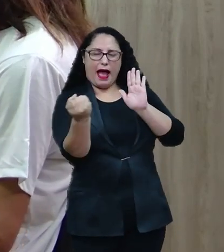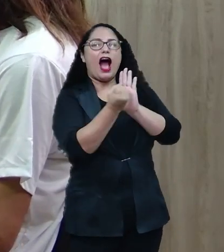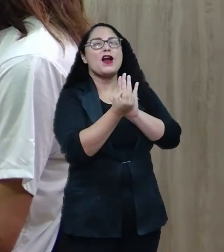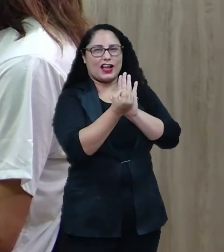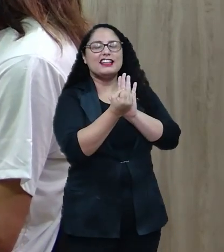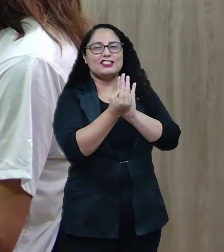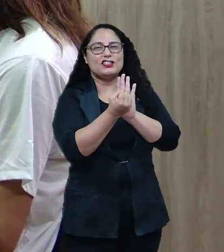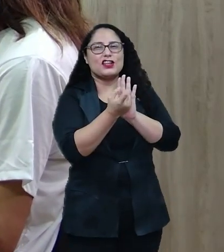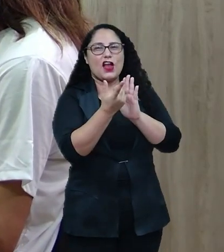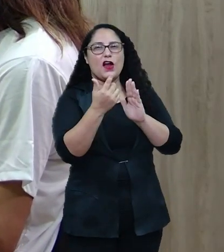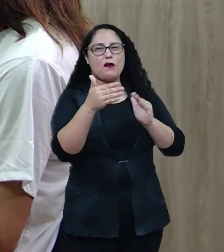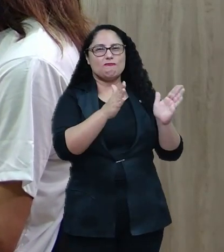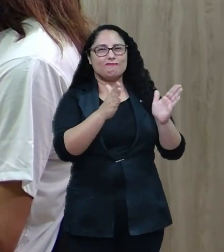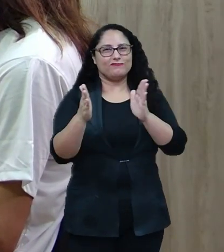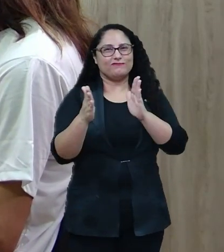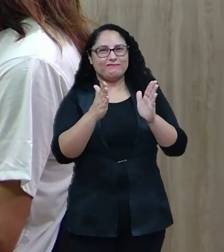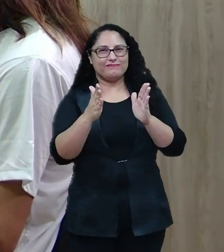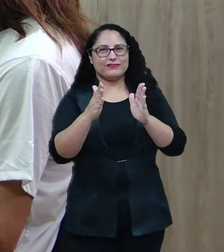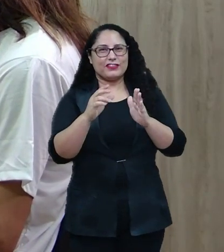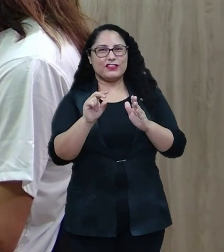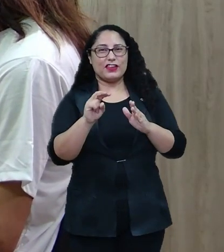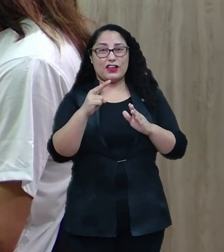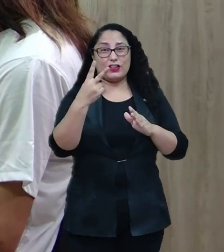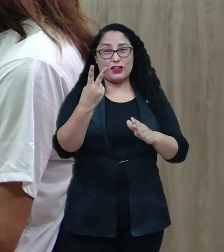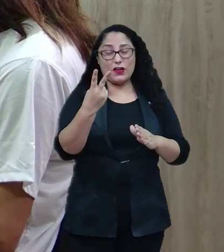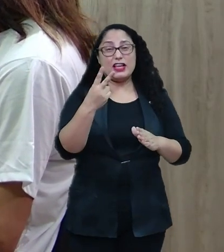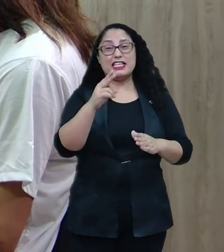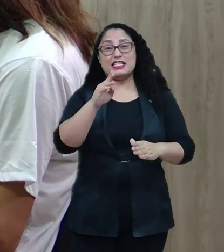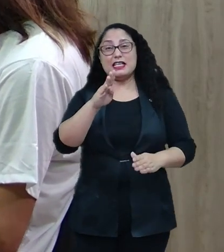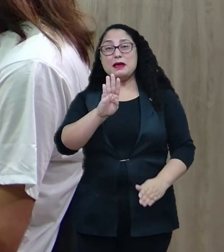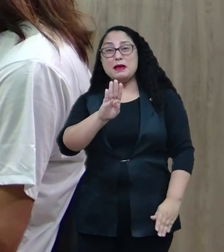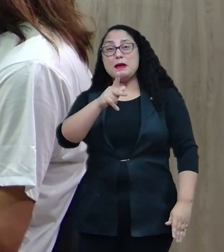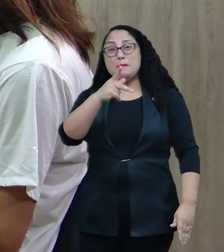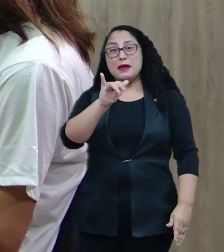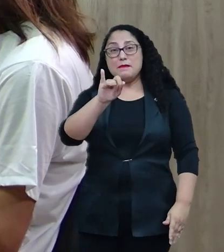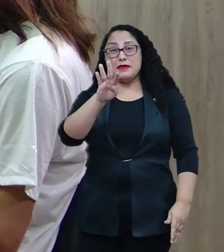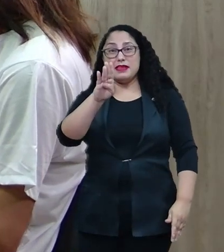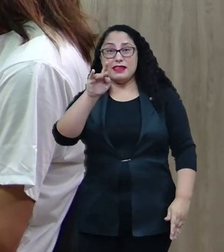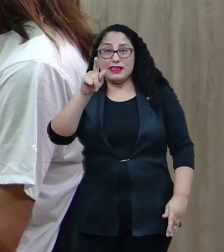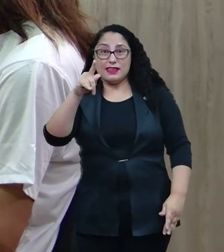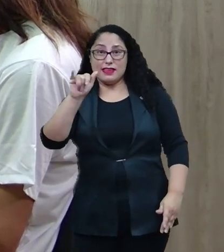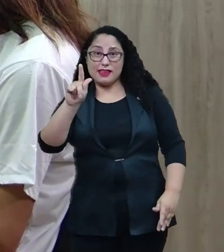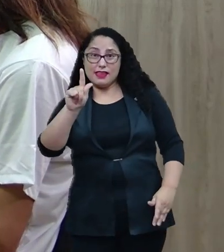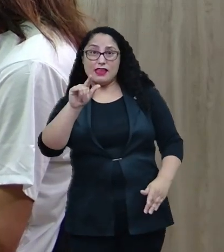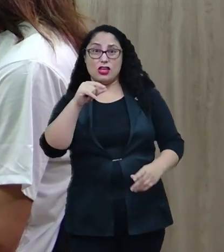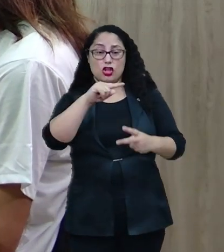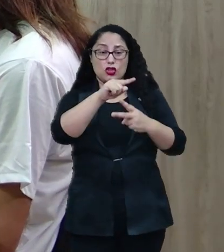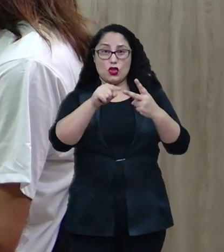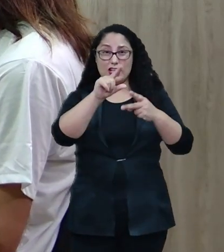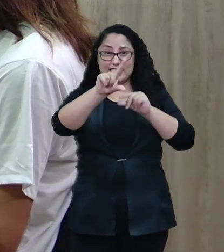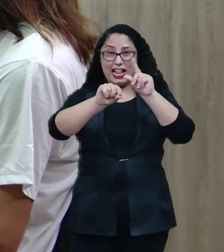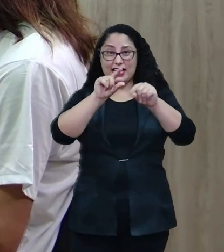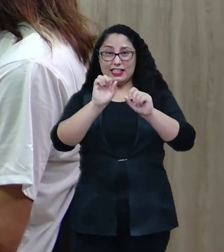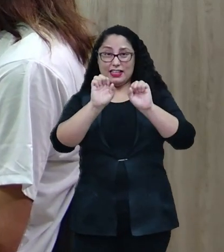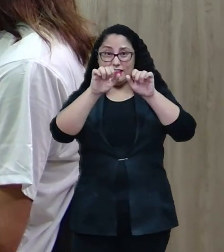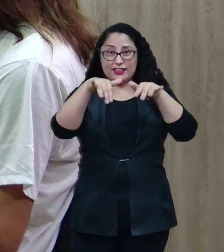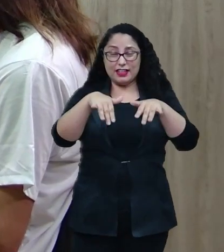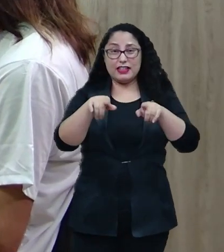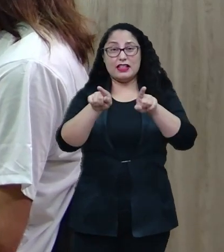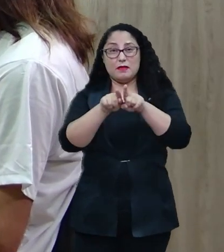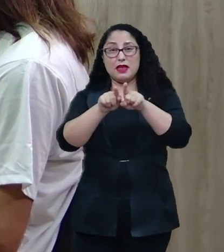fiz lá foram 2 PIBICs, inclusive durante a seleção eu estava terminando o segundo. Fiz um